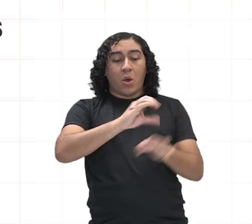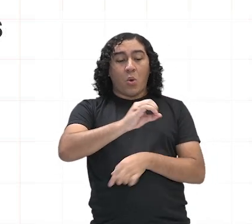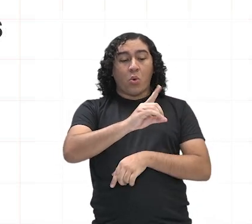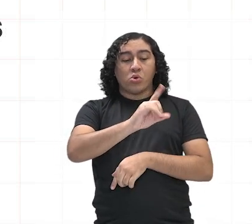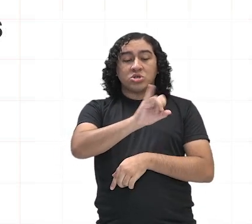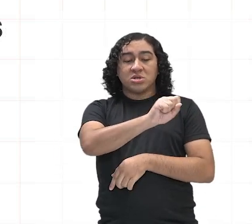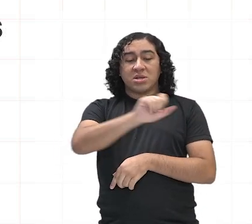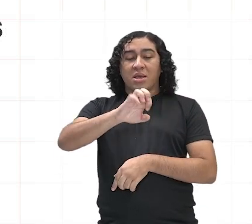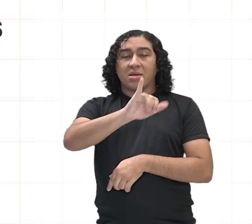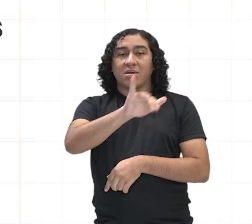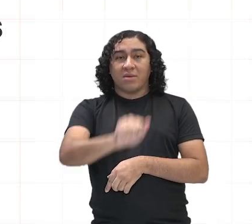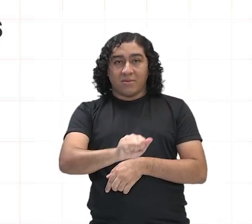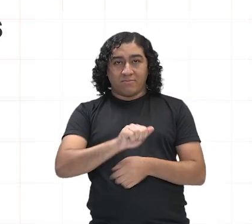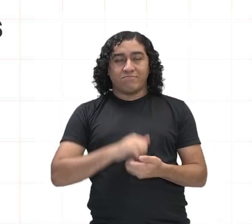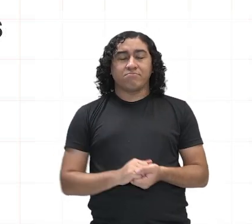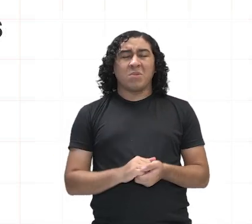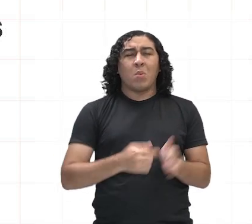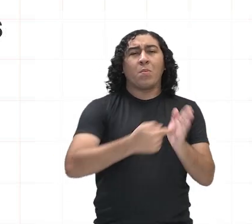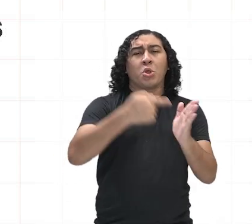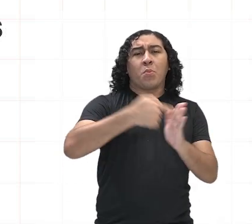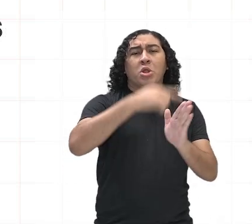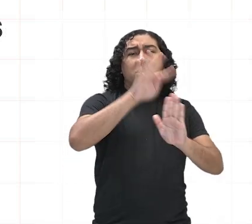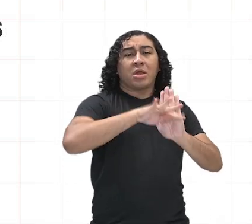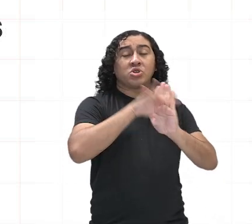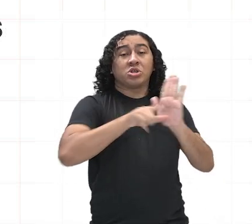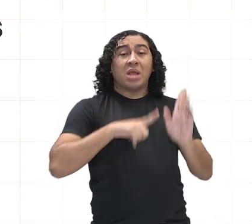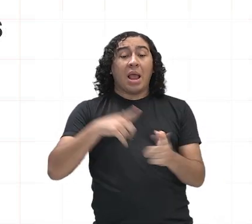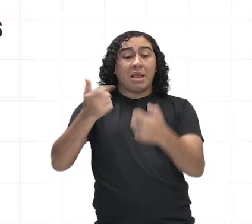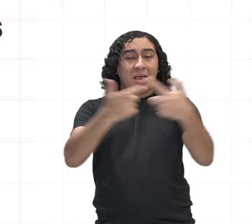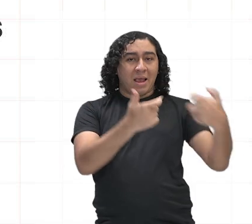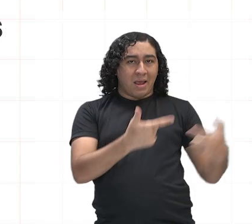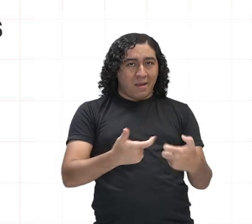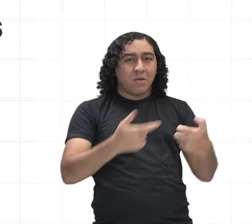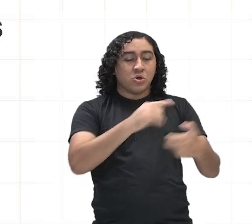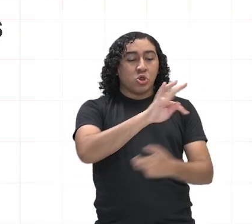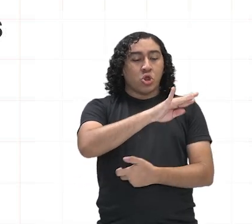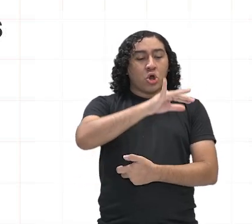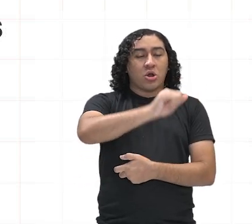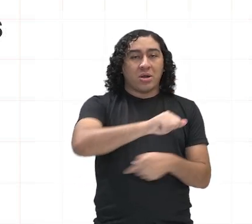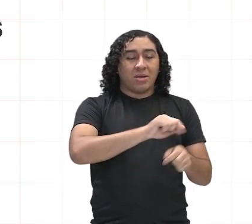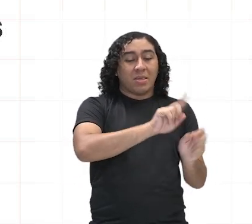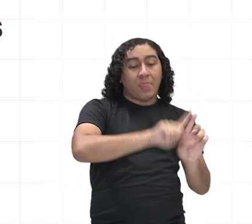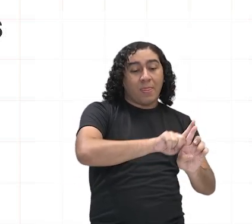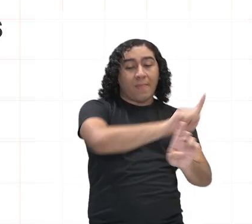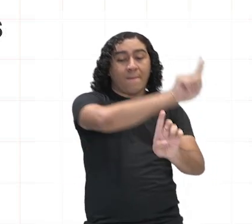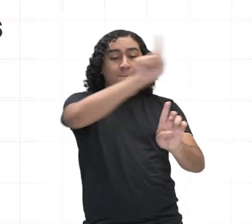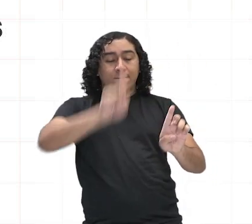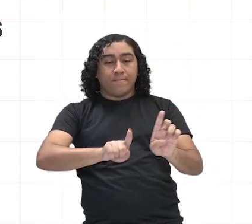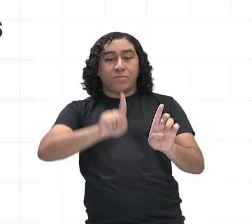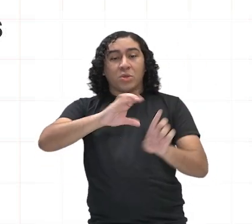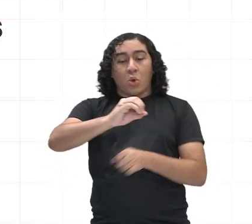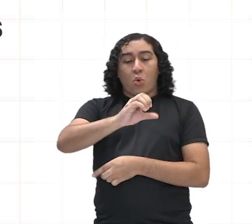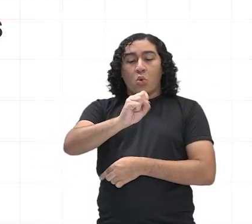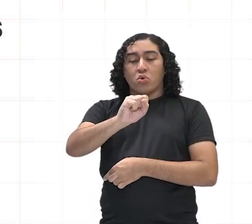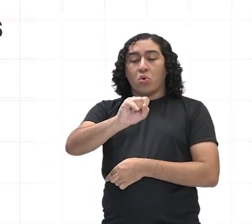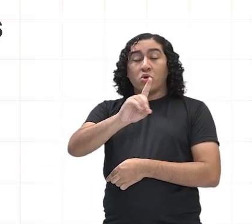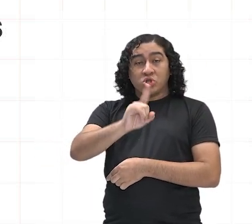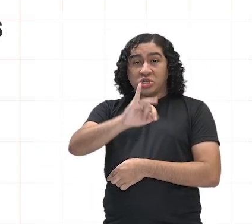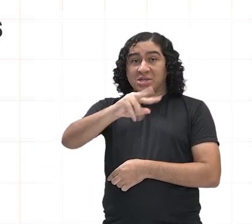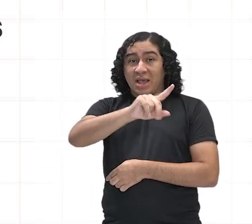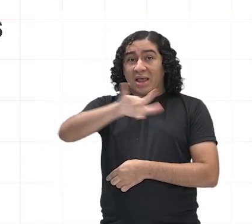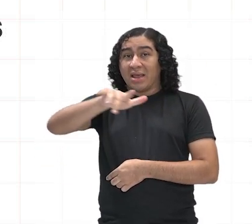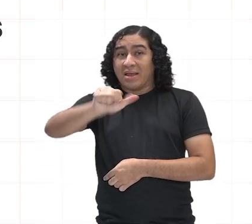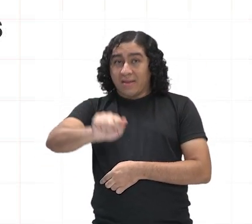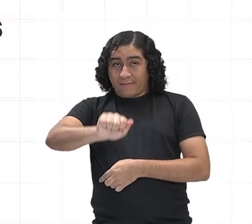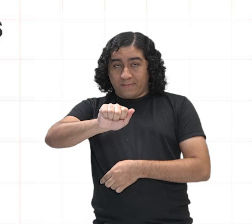na Ilíada, ele fala sobre a Guerra de Troia. Na Odisseia, então, Odisseus, ou como também era conhecido Ulisses,